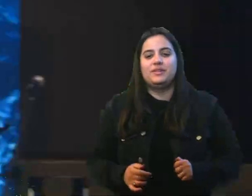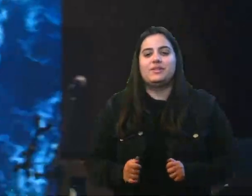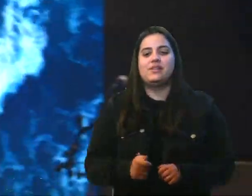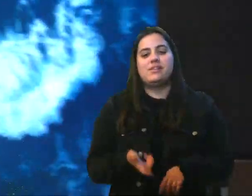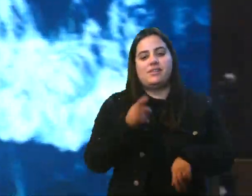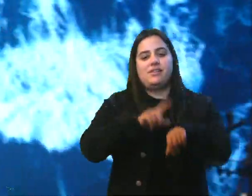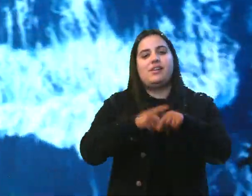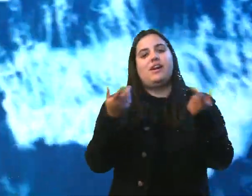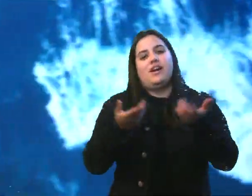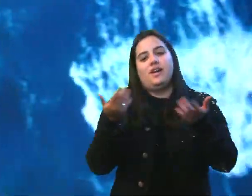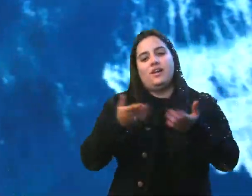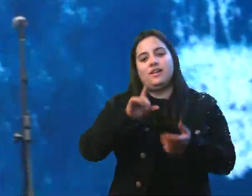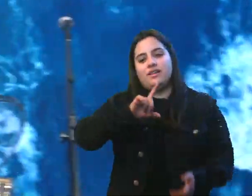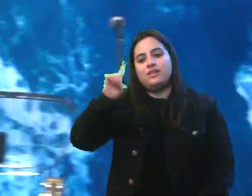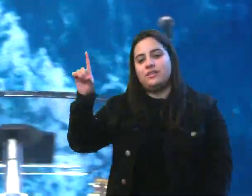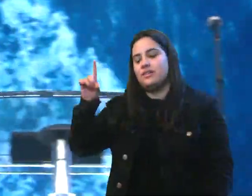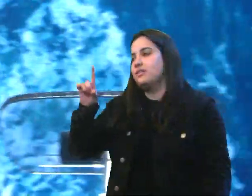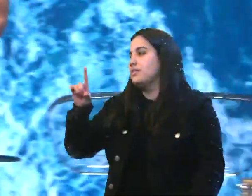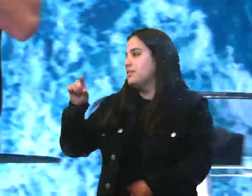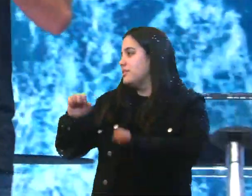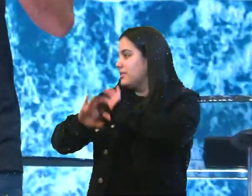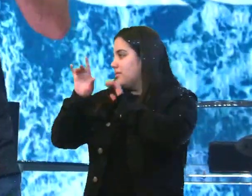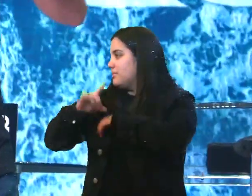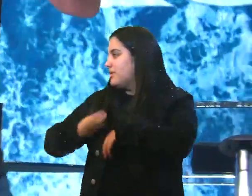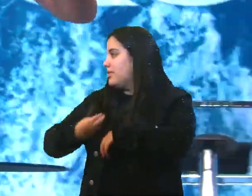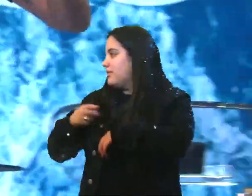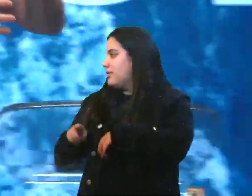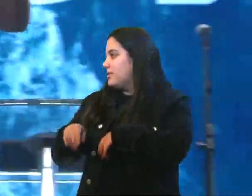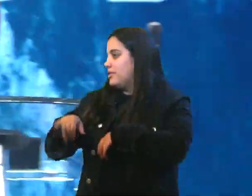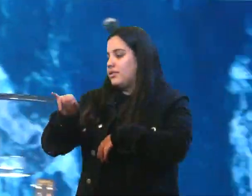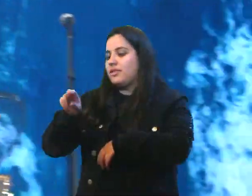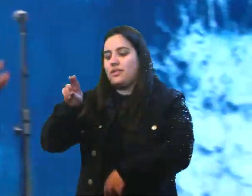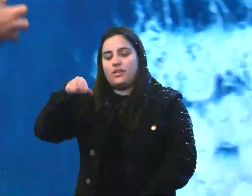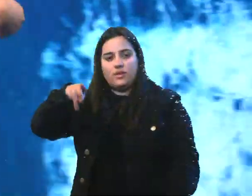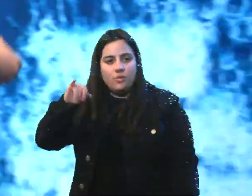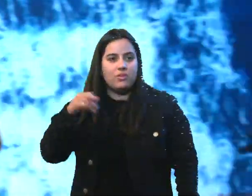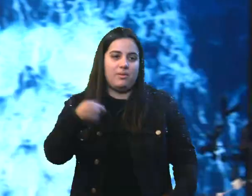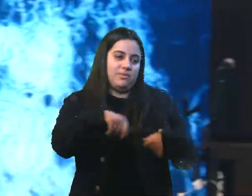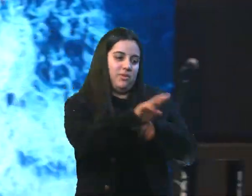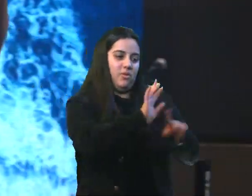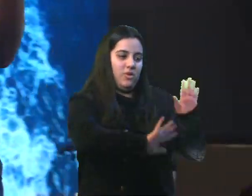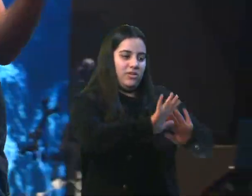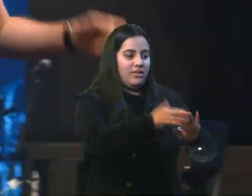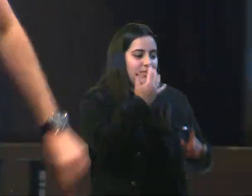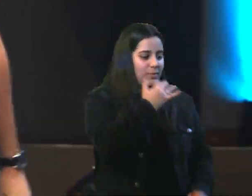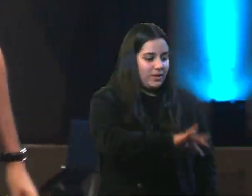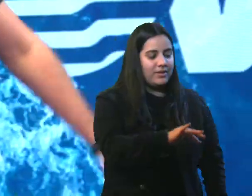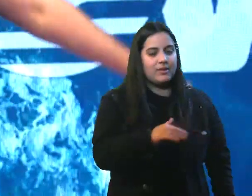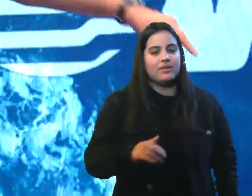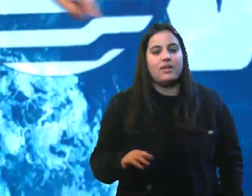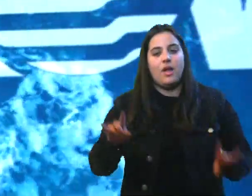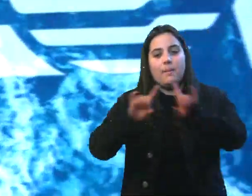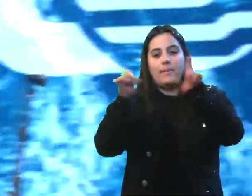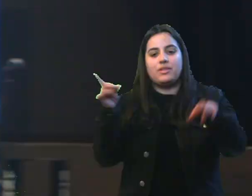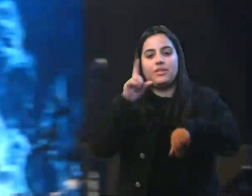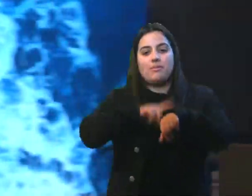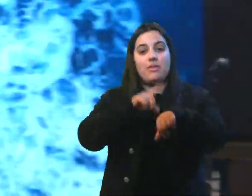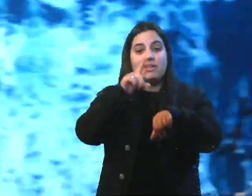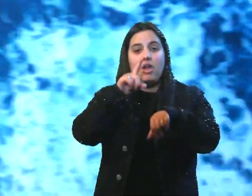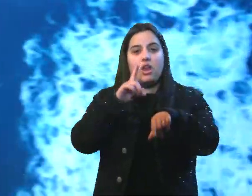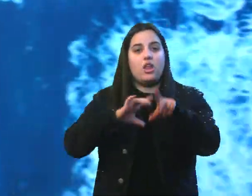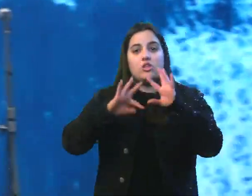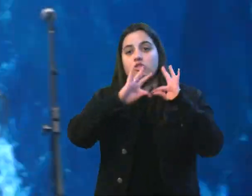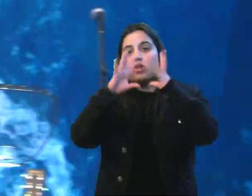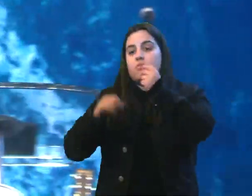Nessa hora, glória a Deus pela vida da Yumi, ela estava lá, ela falou, meu Deus do céu, alguém fica com as crianças. E aí, ela ficou com as crianças. Mas nessa hora a gente começou a sair correndo pelo